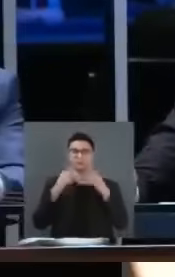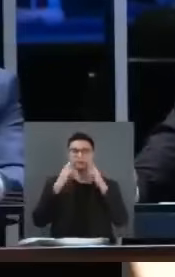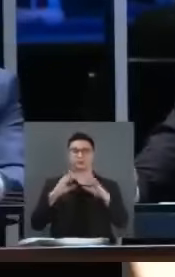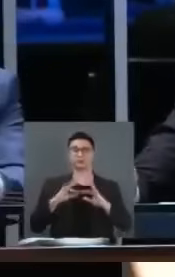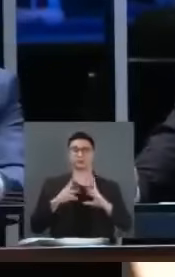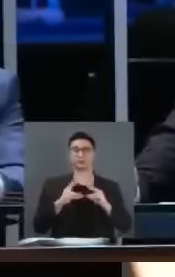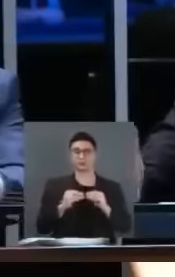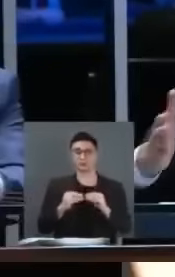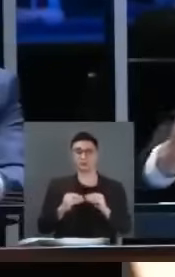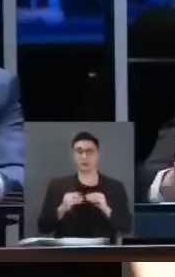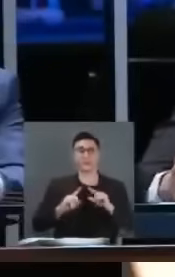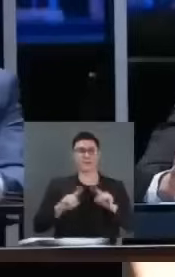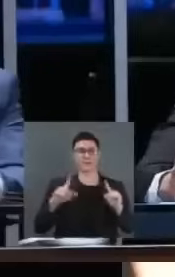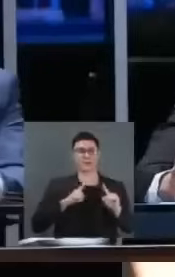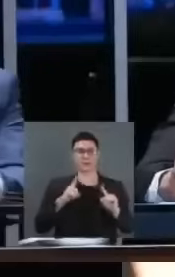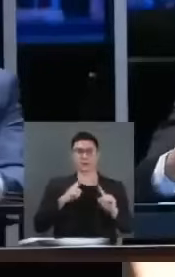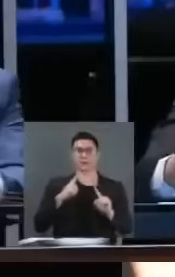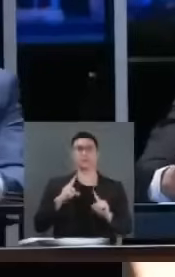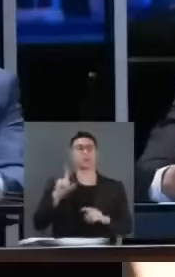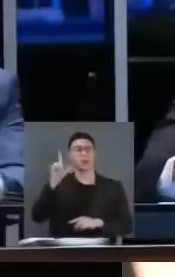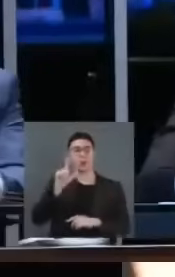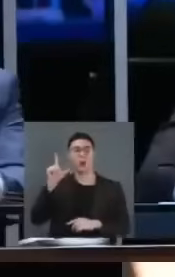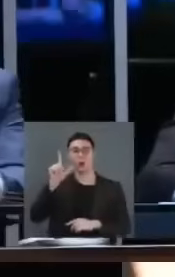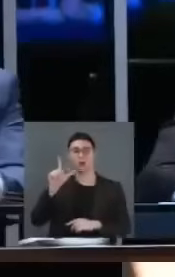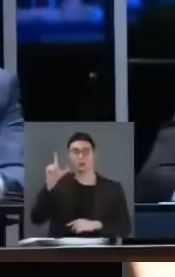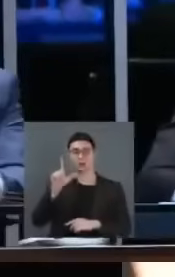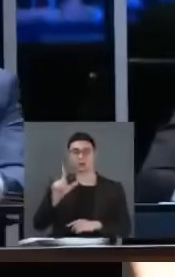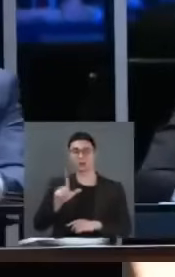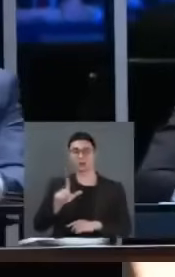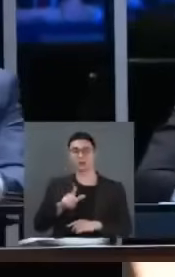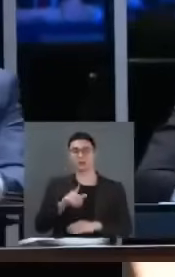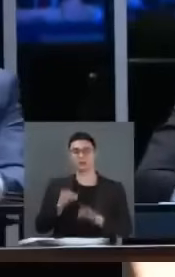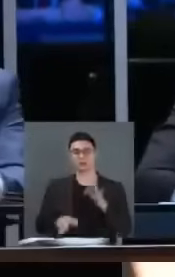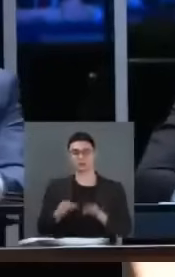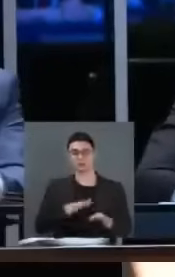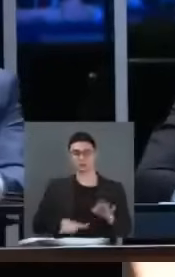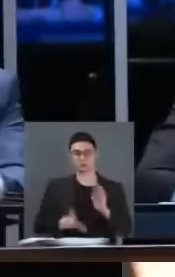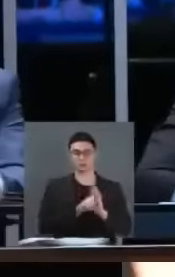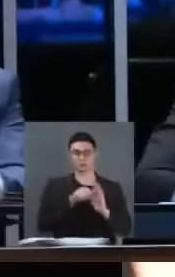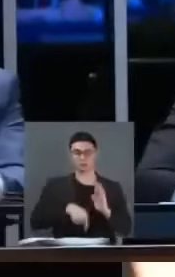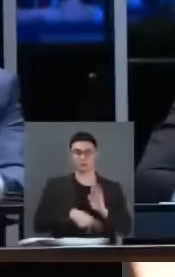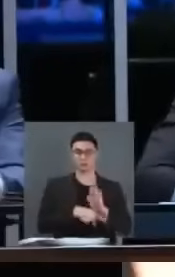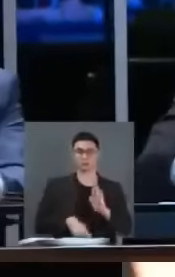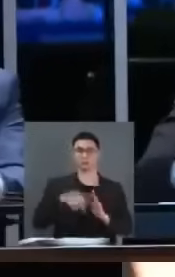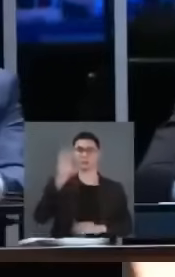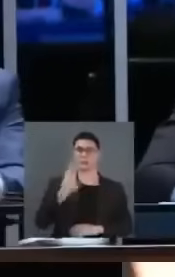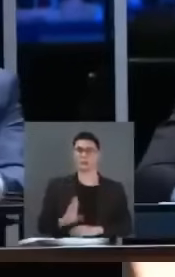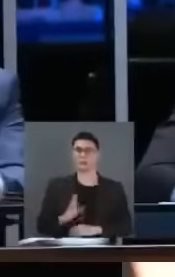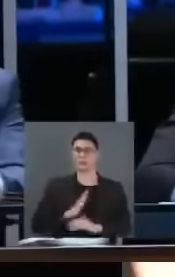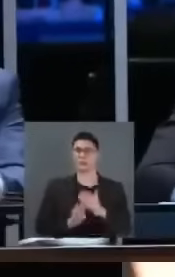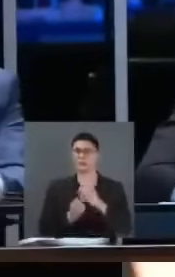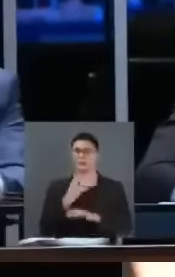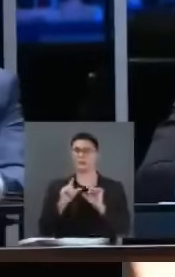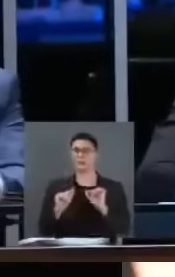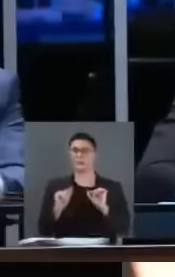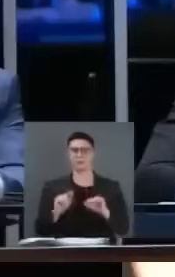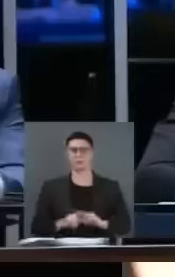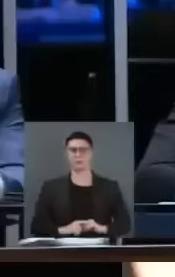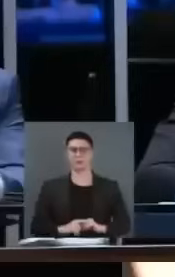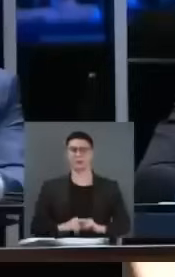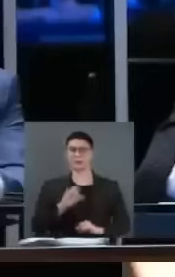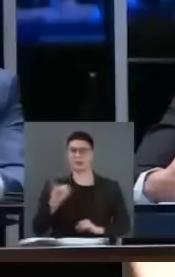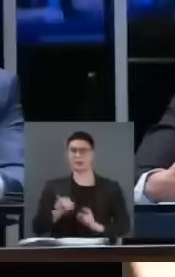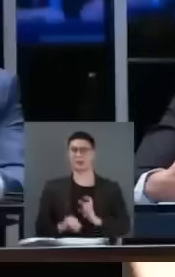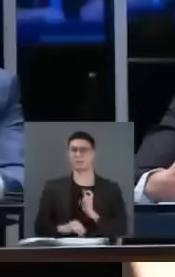os posicionamentos. Mas há uma lógica jurídica derivada de uma legislação concebida no Brasil que estabelece o